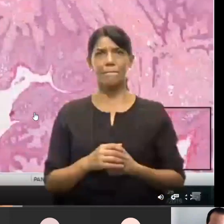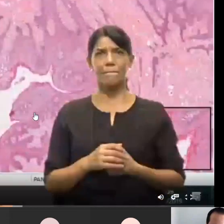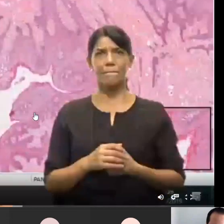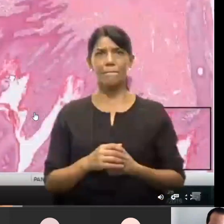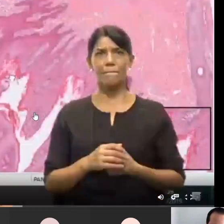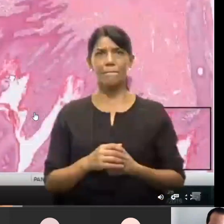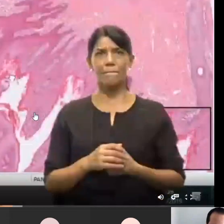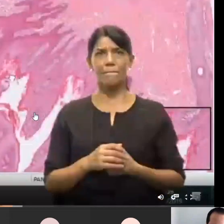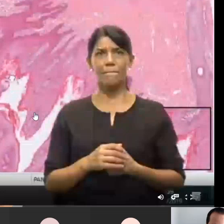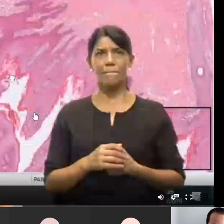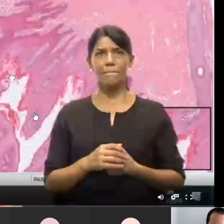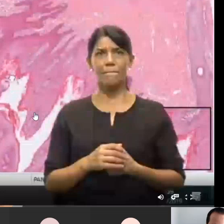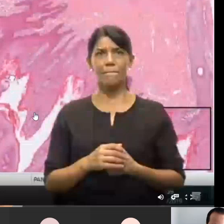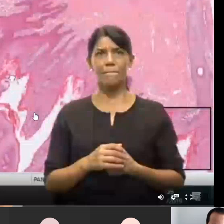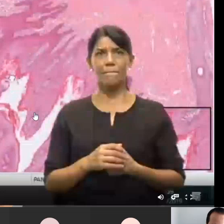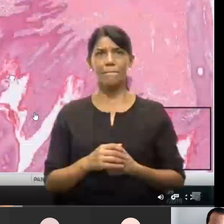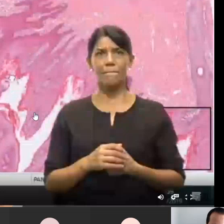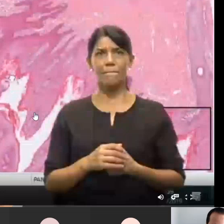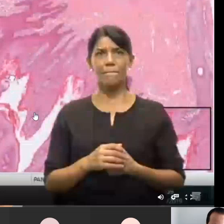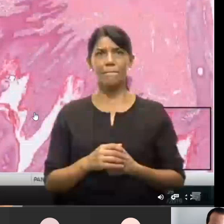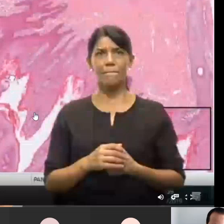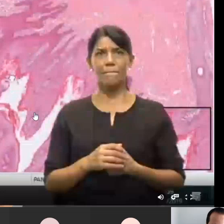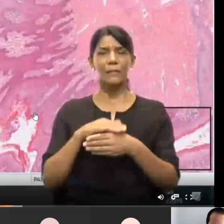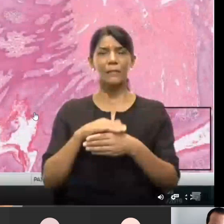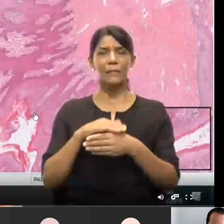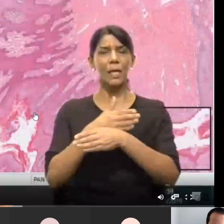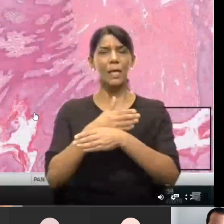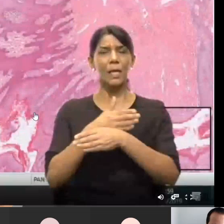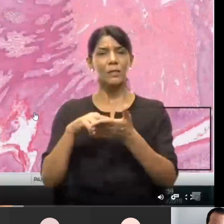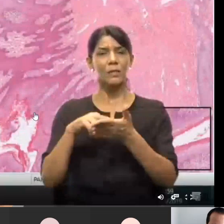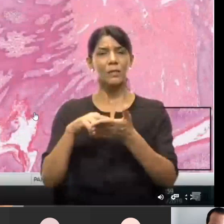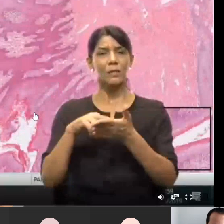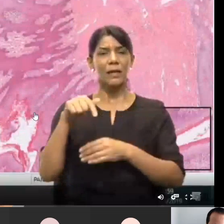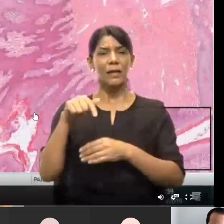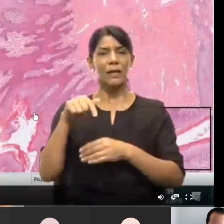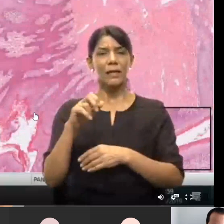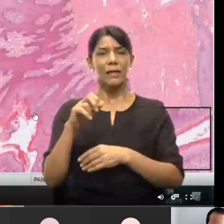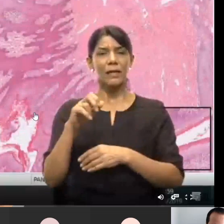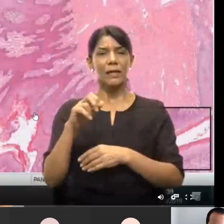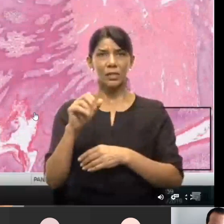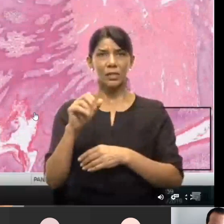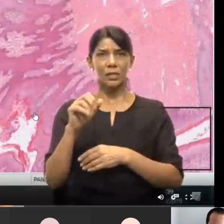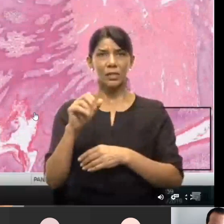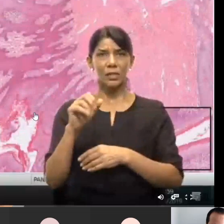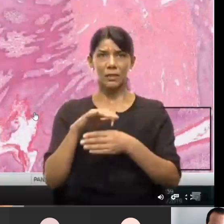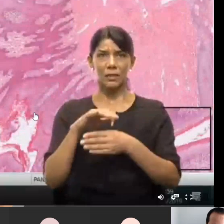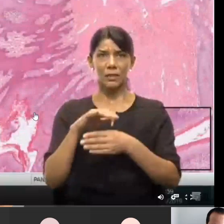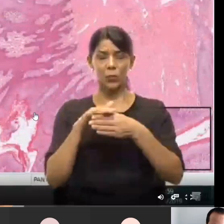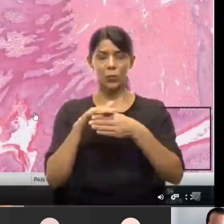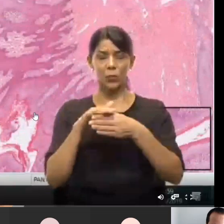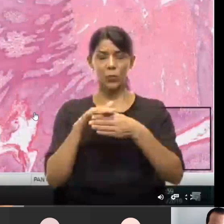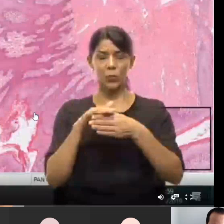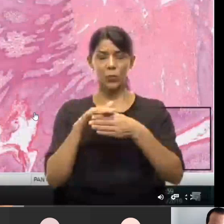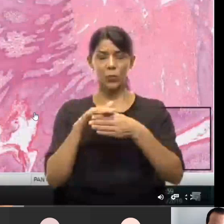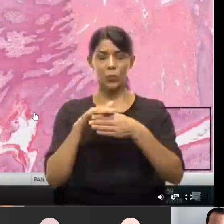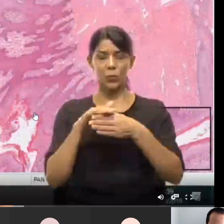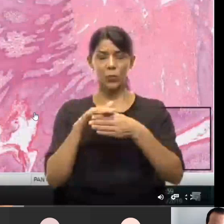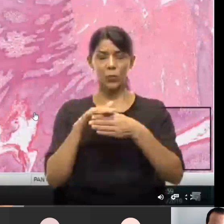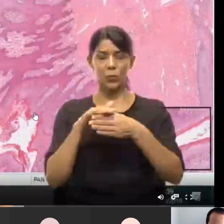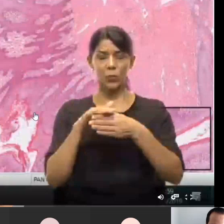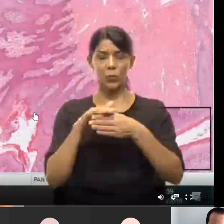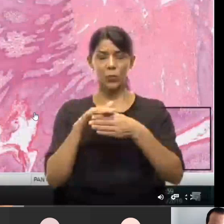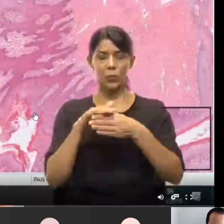Mais acima em outro corte, mais queratina, porque é a camada mais externa do nosso corte histológico.